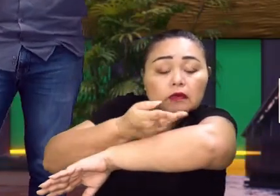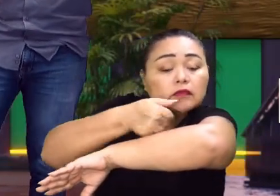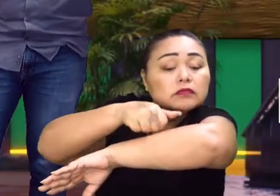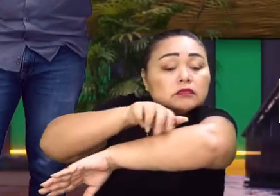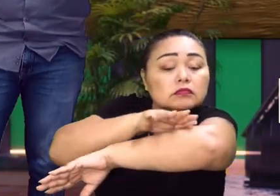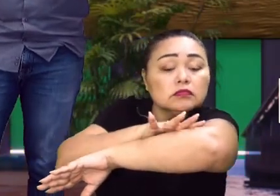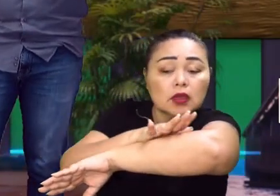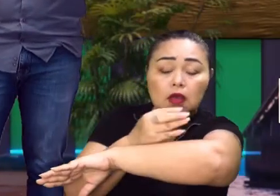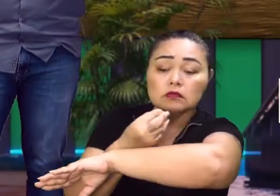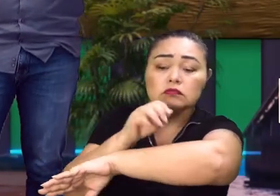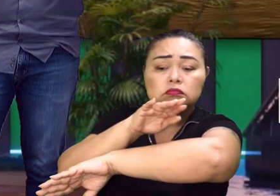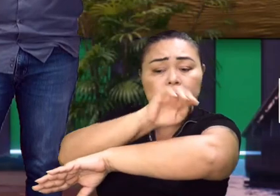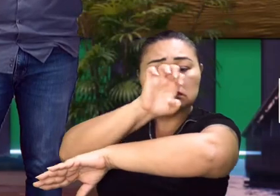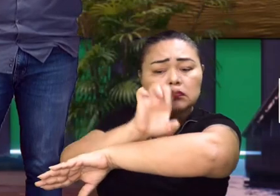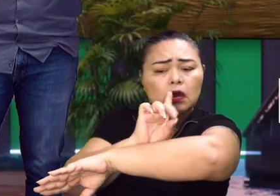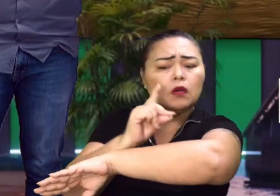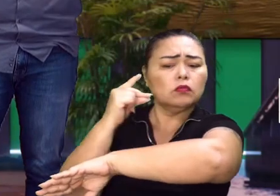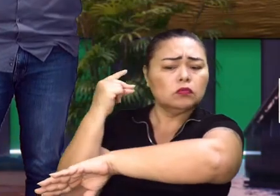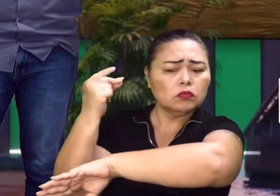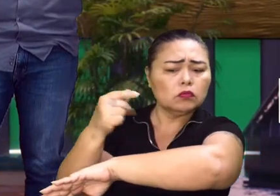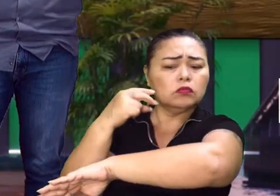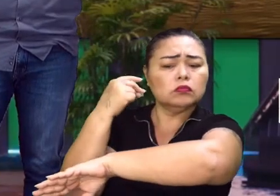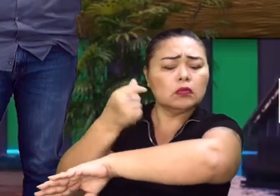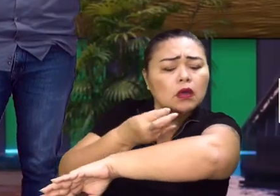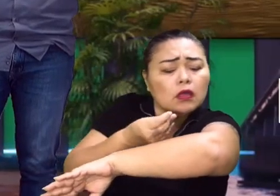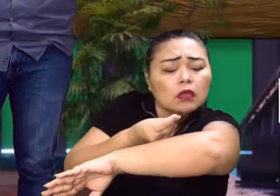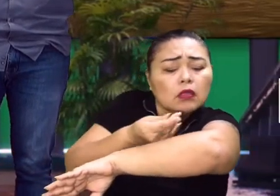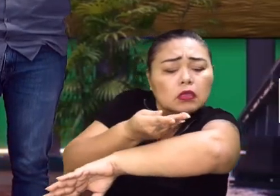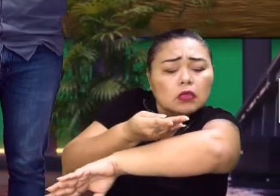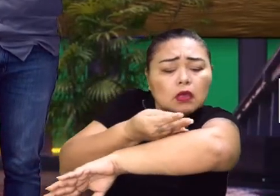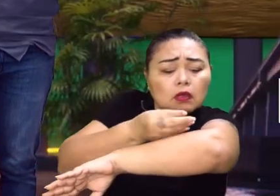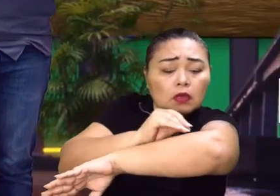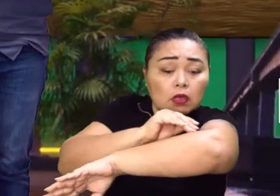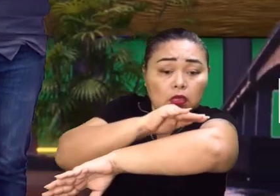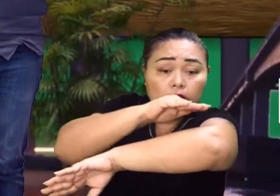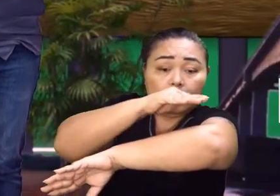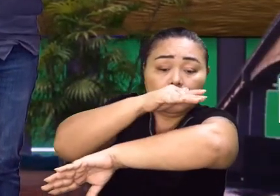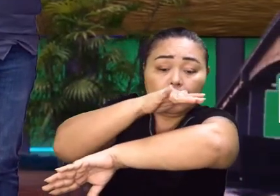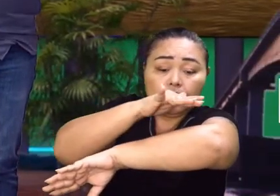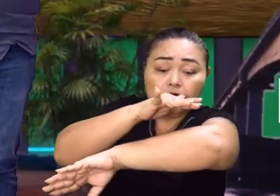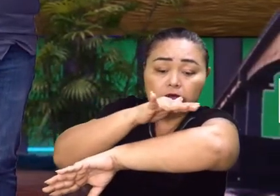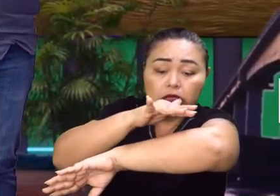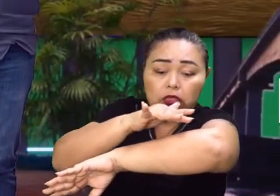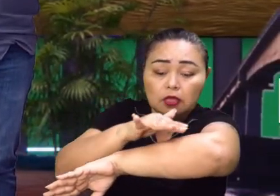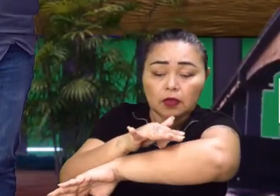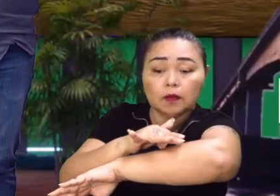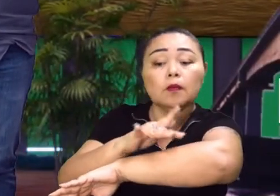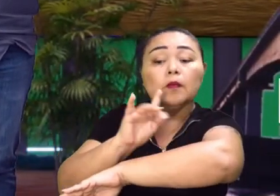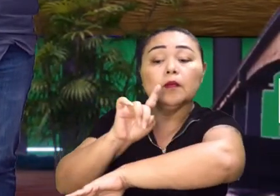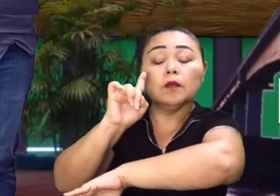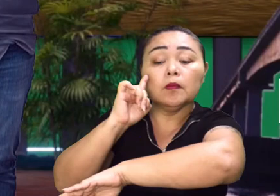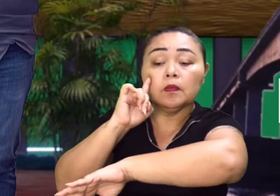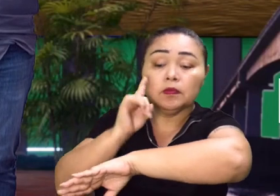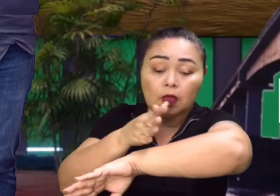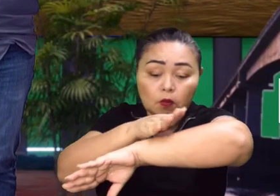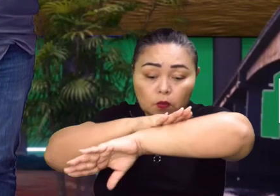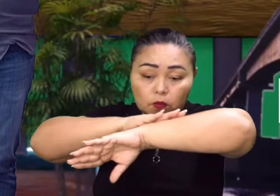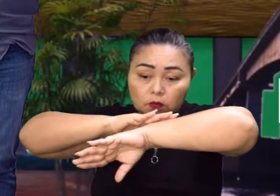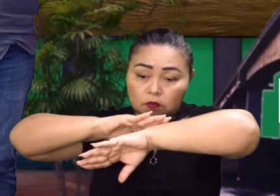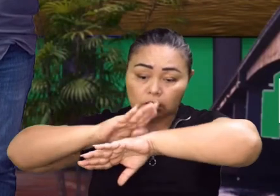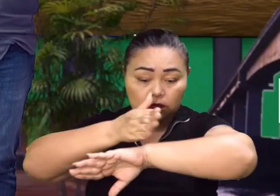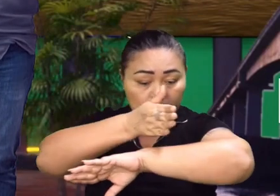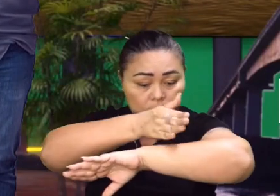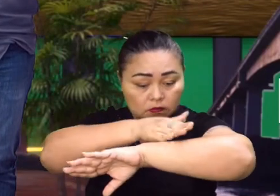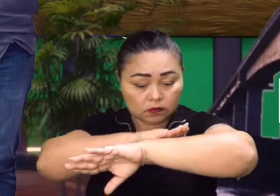isso que essa estrutura ao longo do tempo veio perdendo altitude aqui no Brasil quando a gente fala de bacia sedimentares